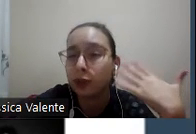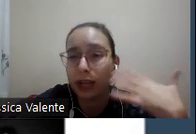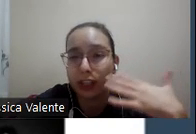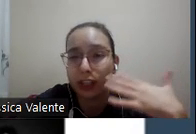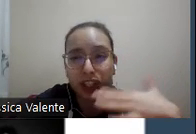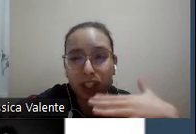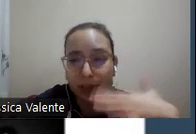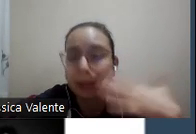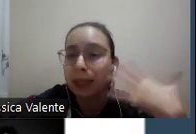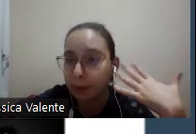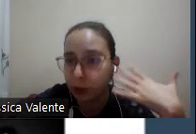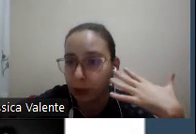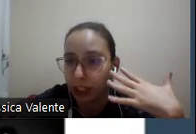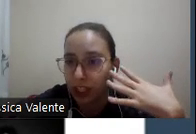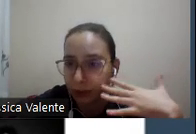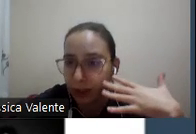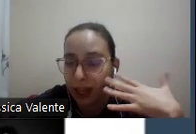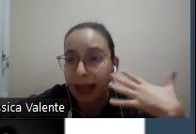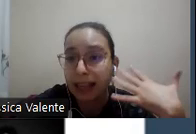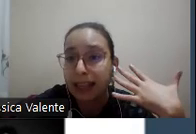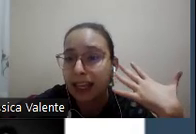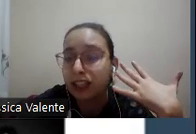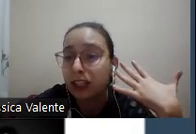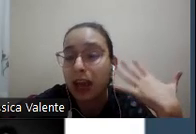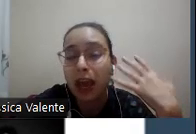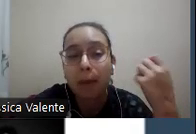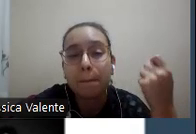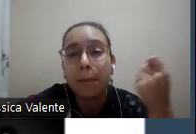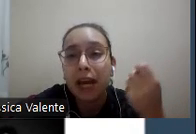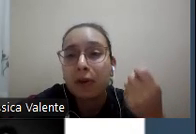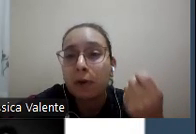jeito pejorativo. Sabe o que é pejorativo? Aquela ideia de